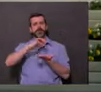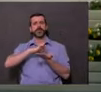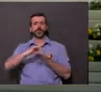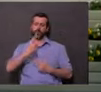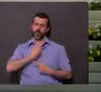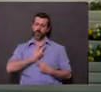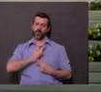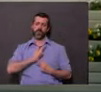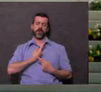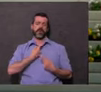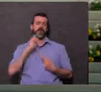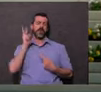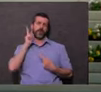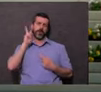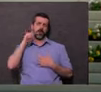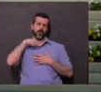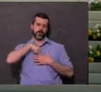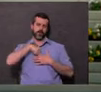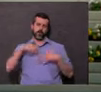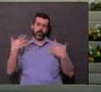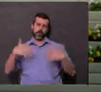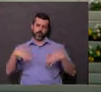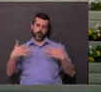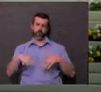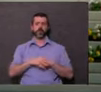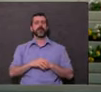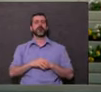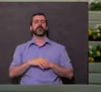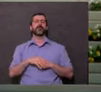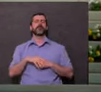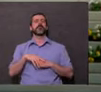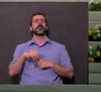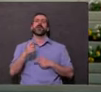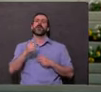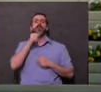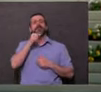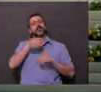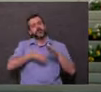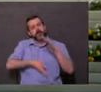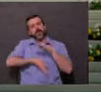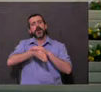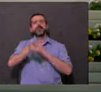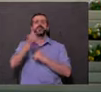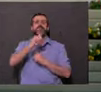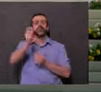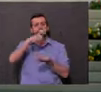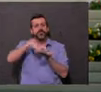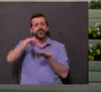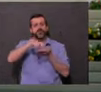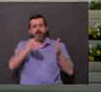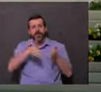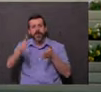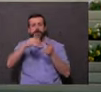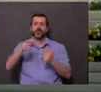significado humano. Supõe sempre o apelo a pôr-se a caminho, a querer ir mais longe, a desejar ser